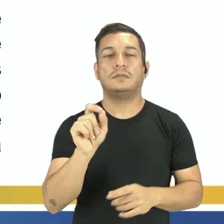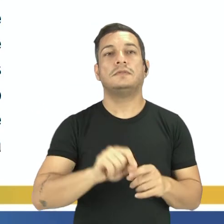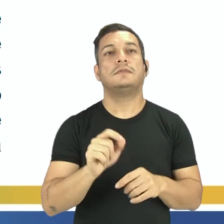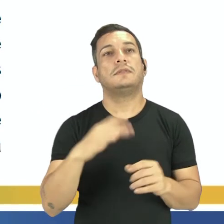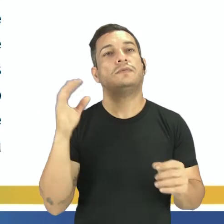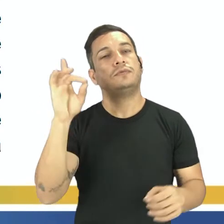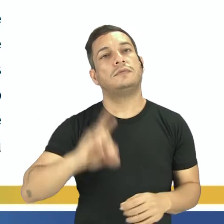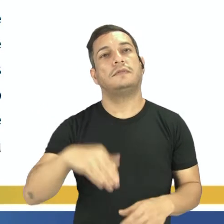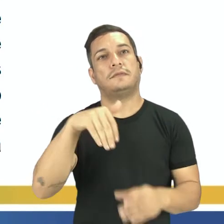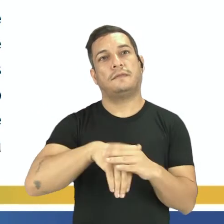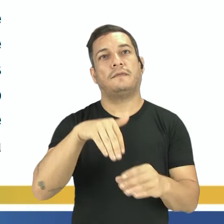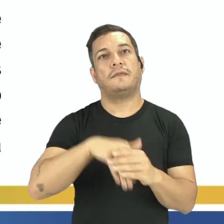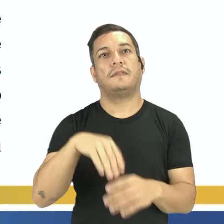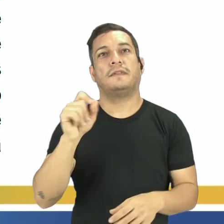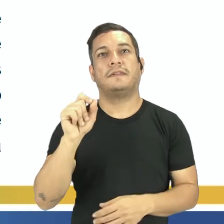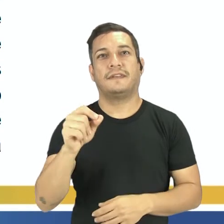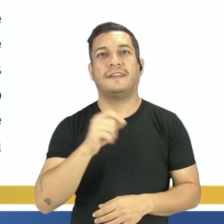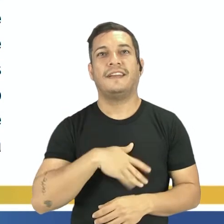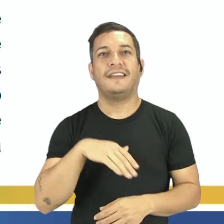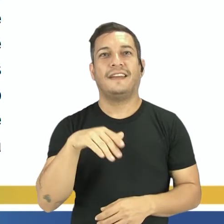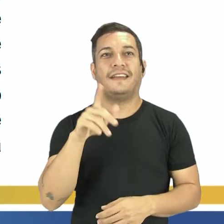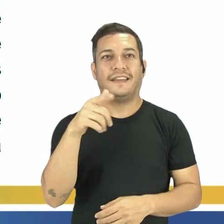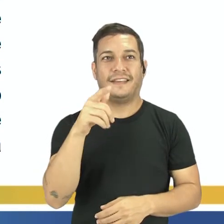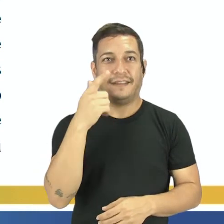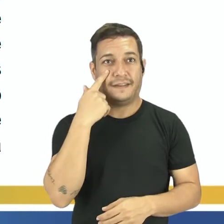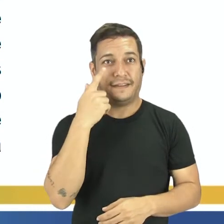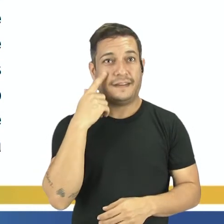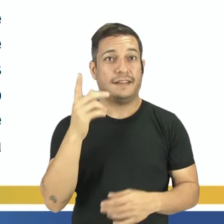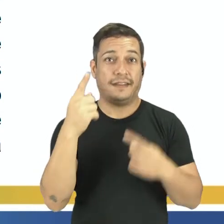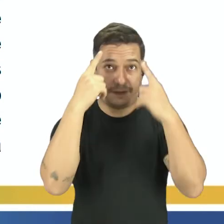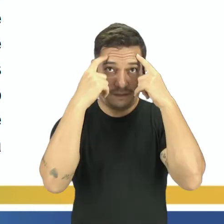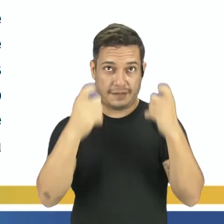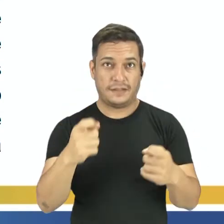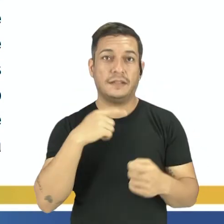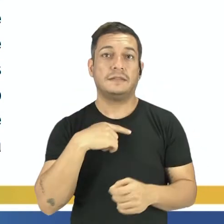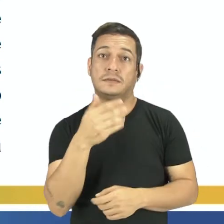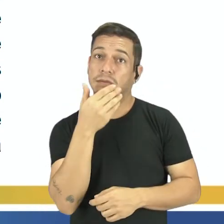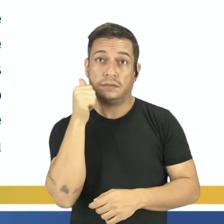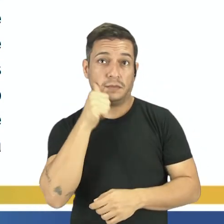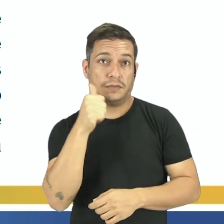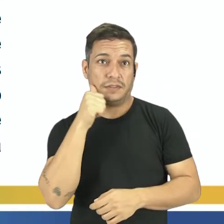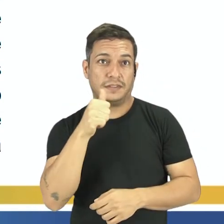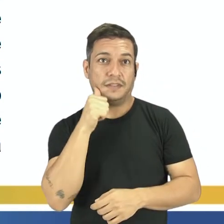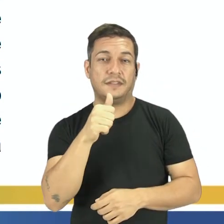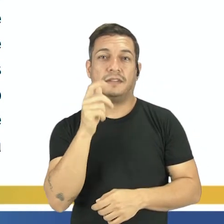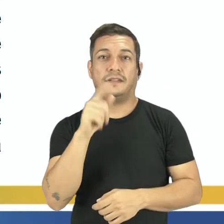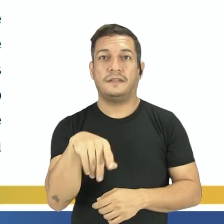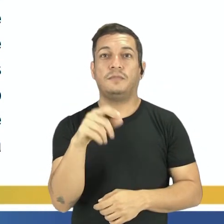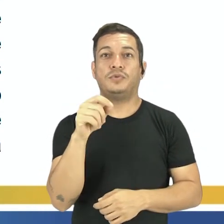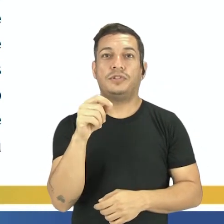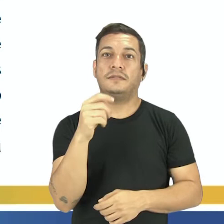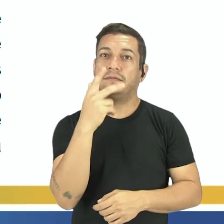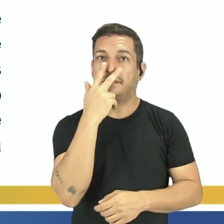direito de votar e ser votada. Entretanto, a violência contra este gênero parece